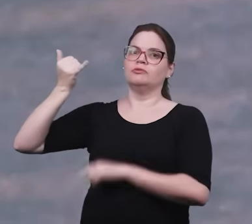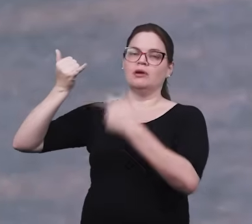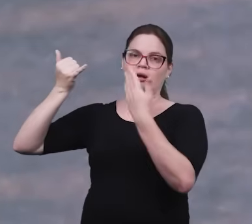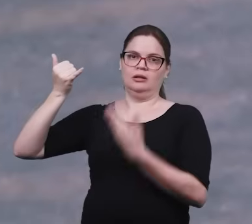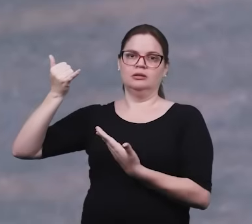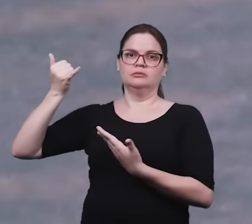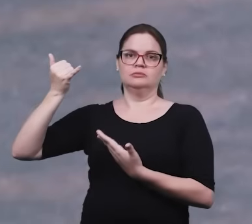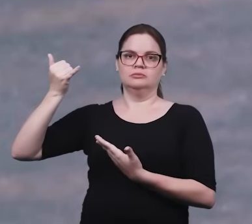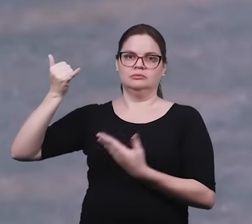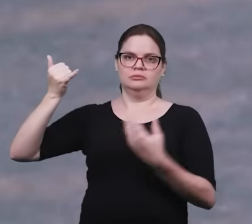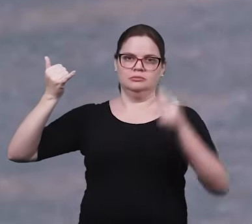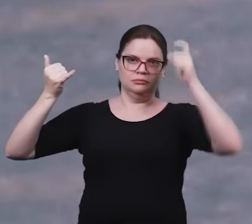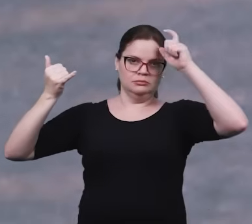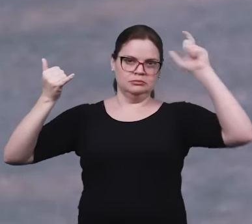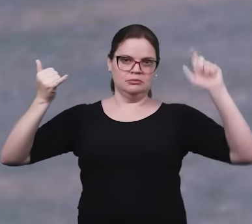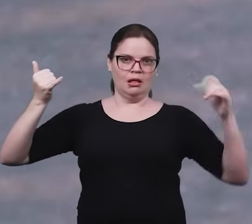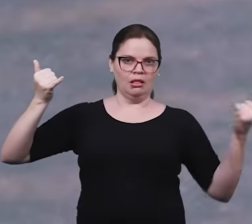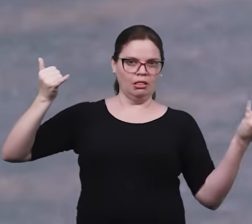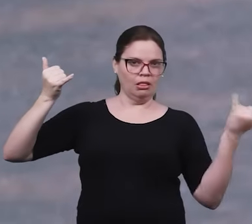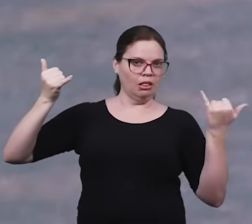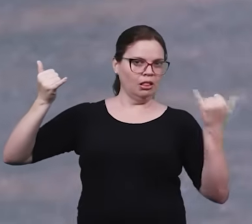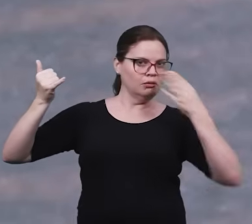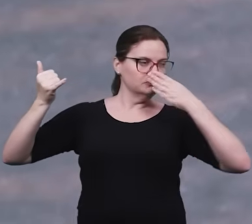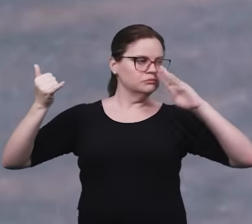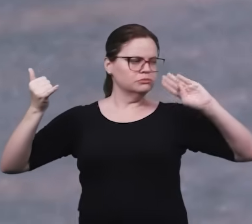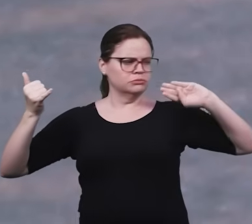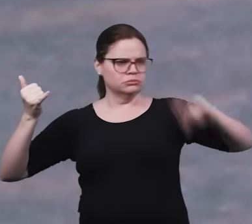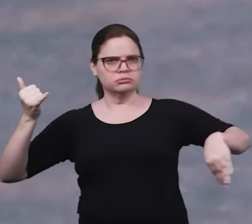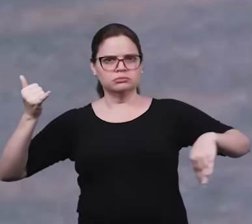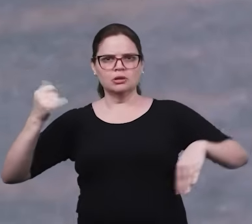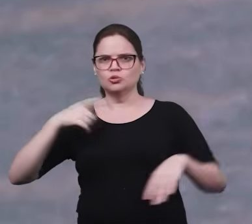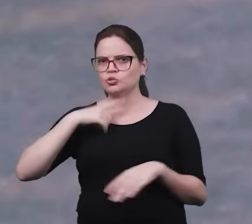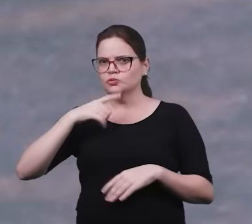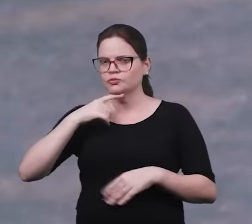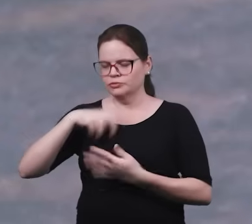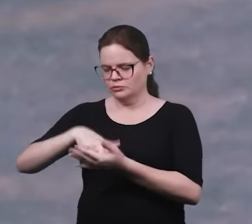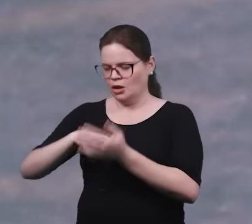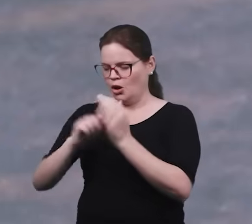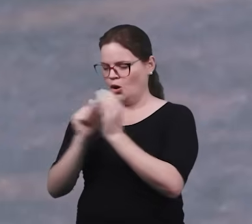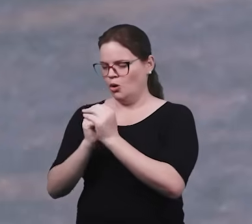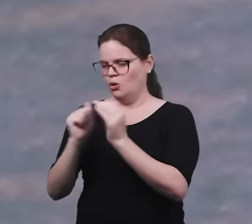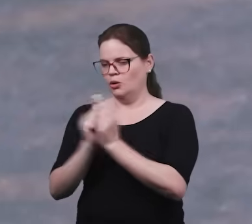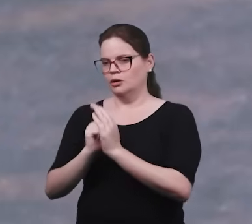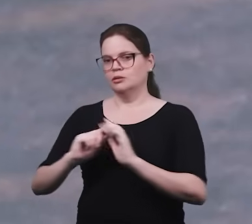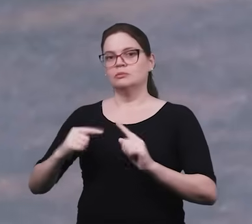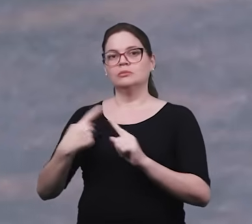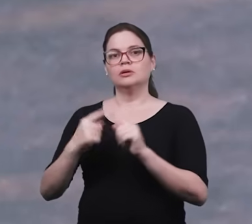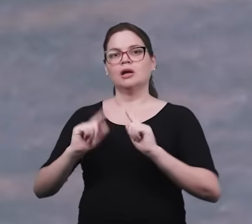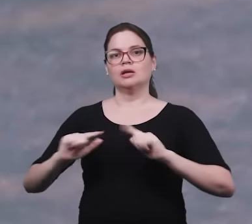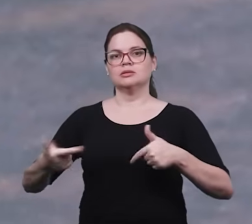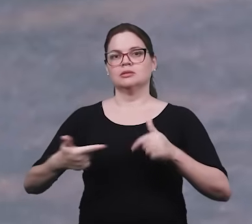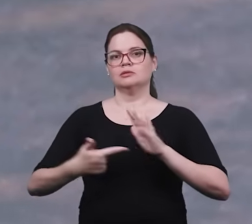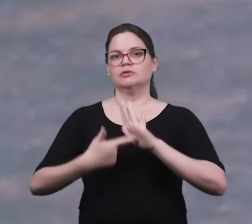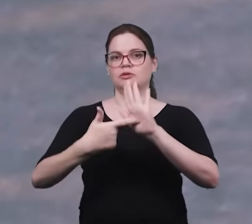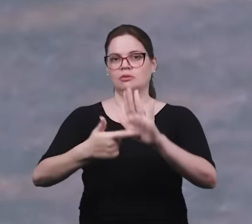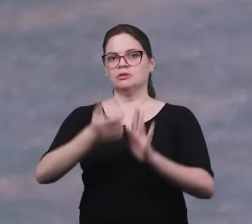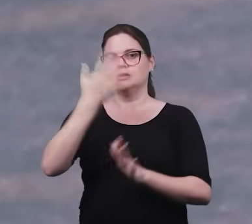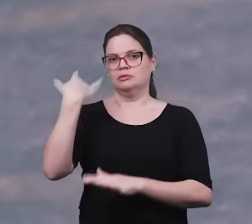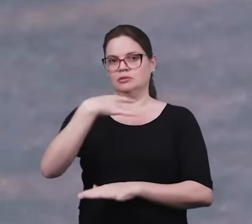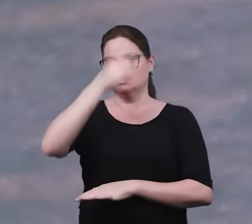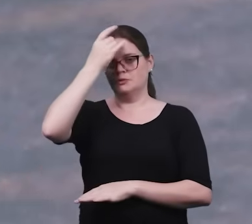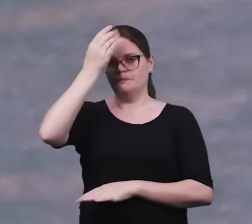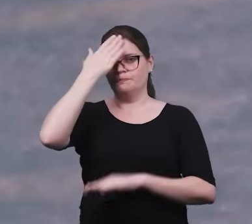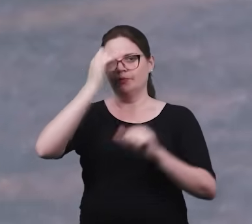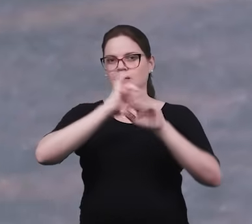Senhor. Rejeite a voz da serpente. Se você tiver dúvida, vá para o joelho, ore, porque o Espírito Santo vai te mostrar, te dar o